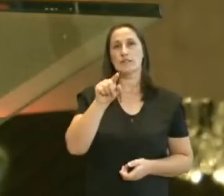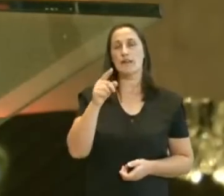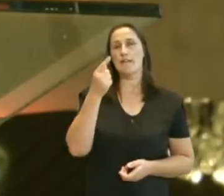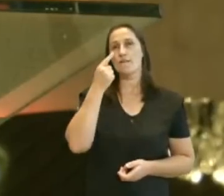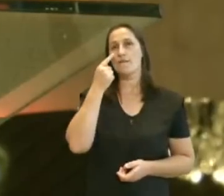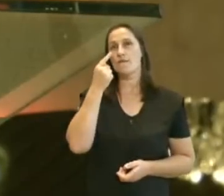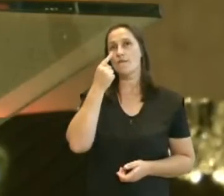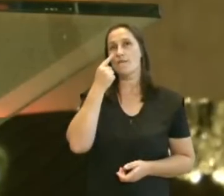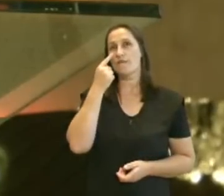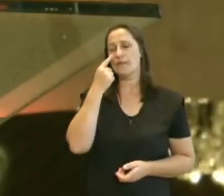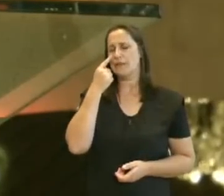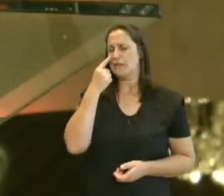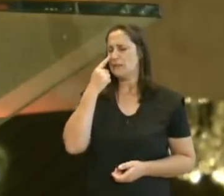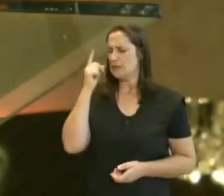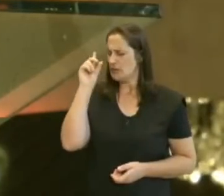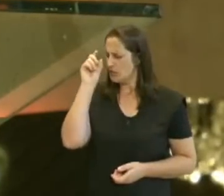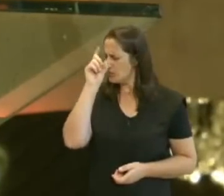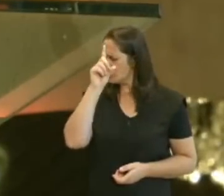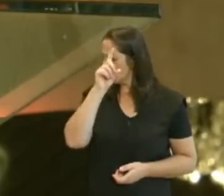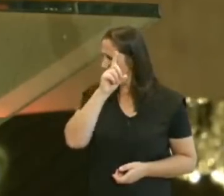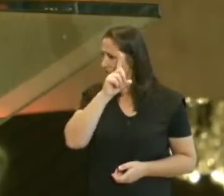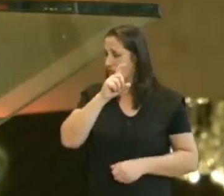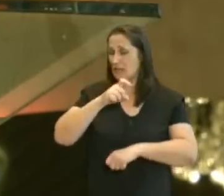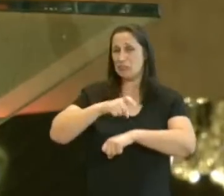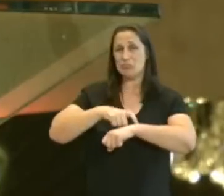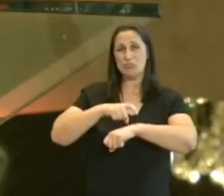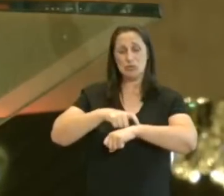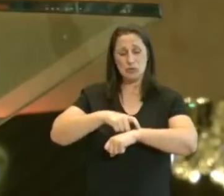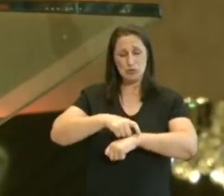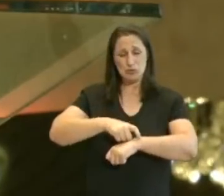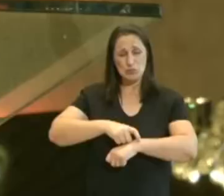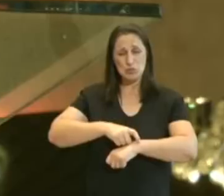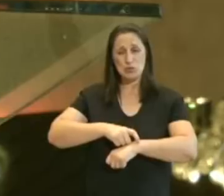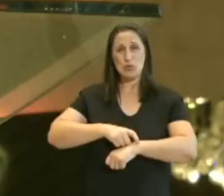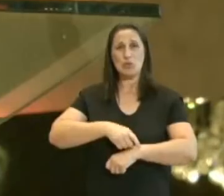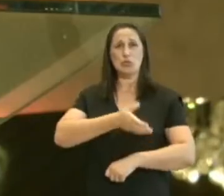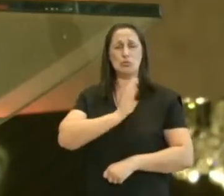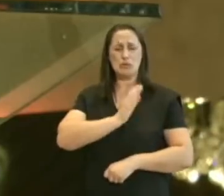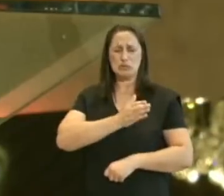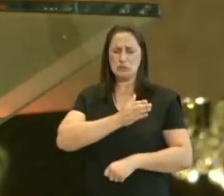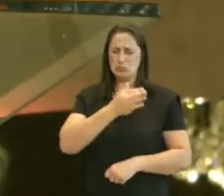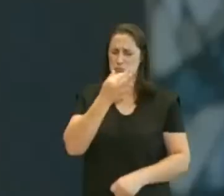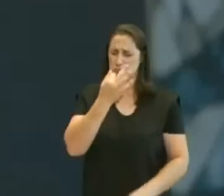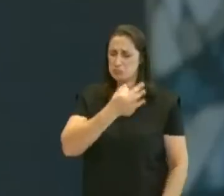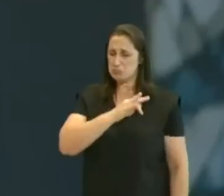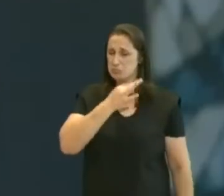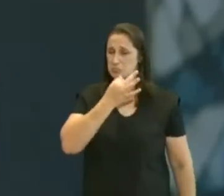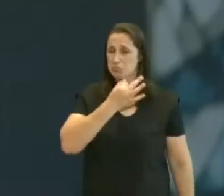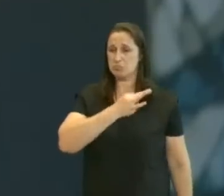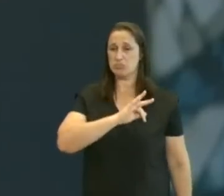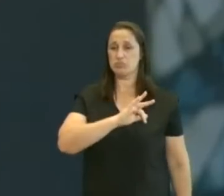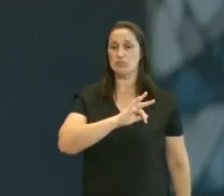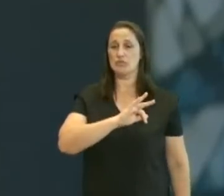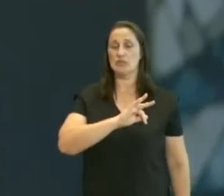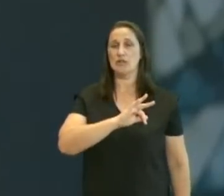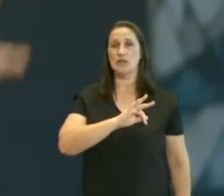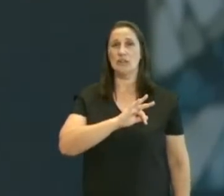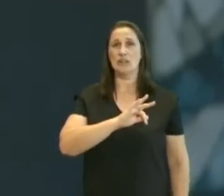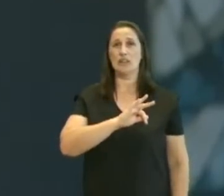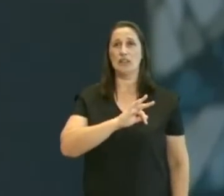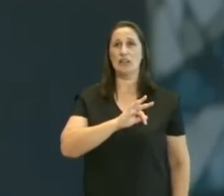dureza daquele momento, a dor do coração, não tem palavras. E a gente olha que perspectiva,